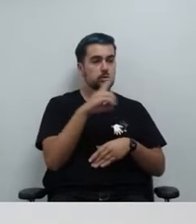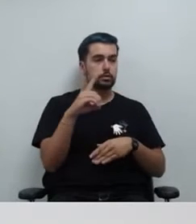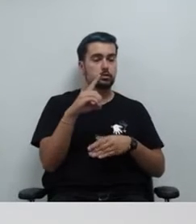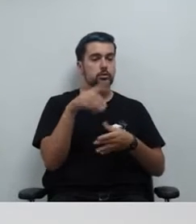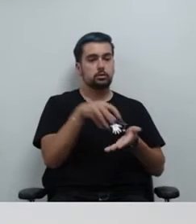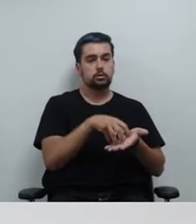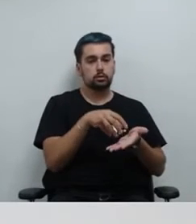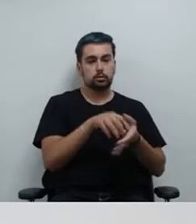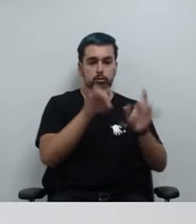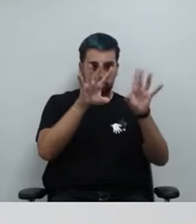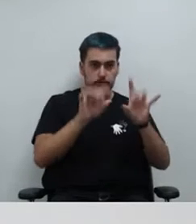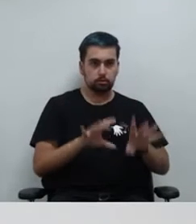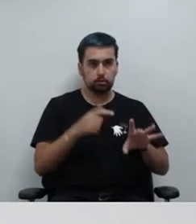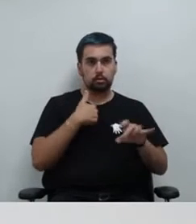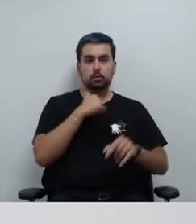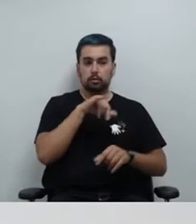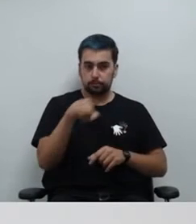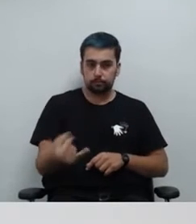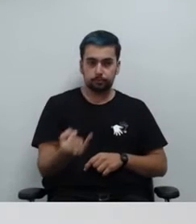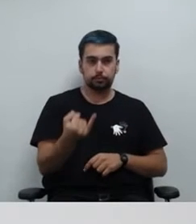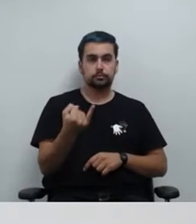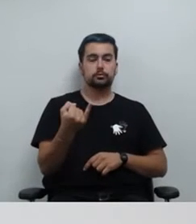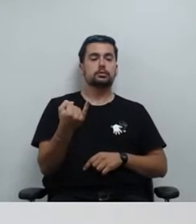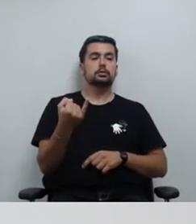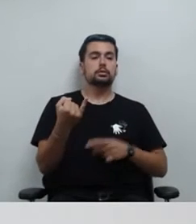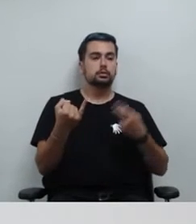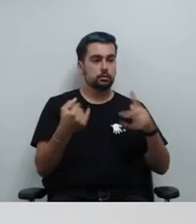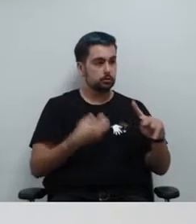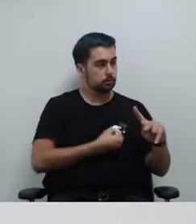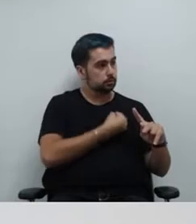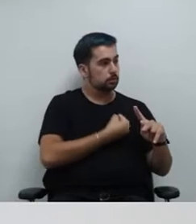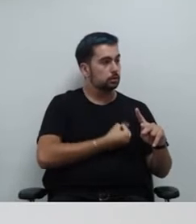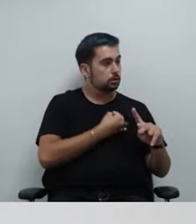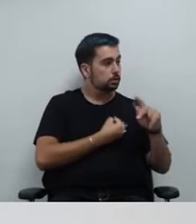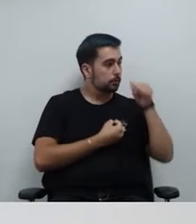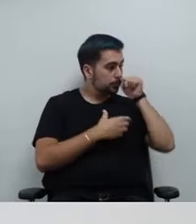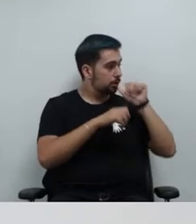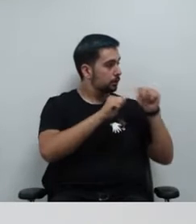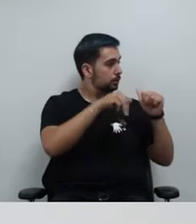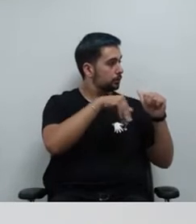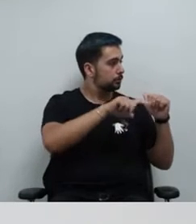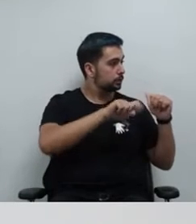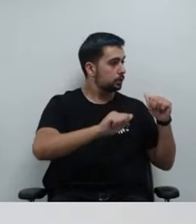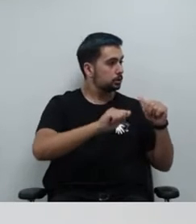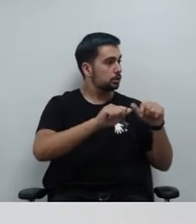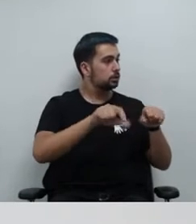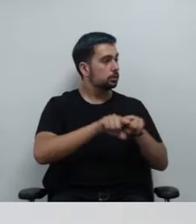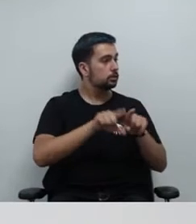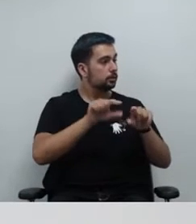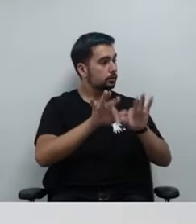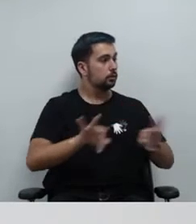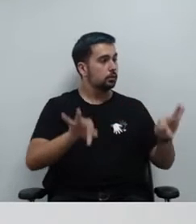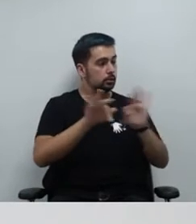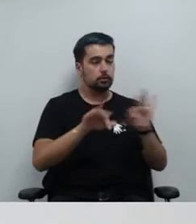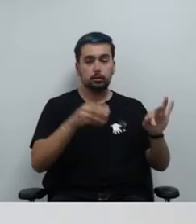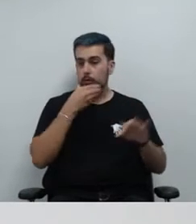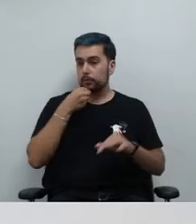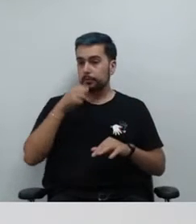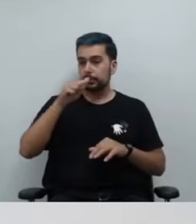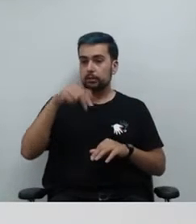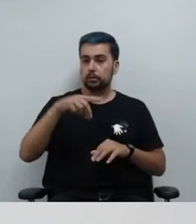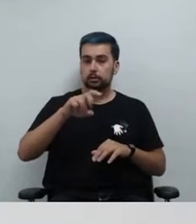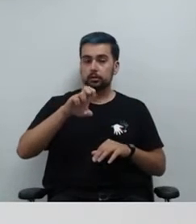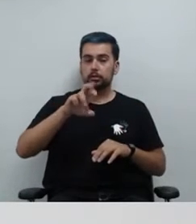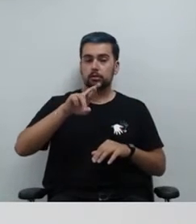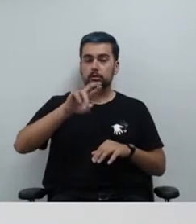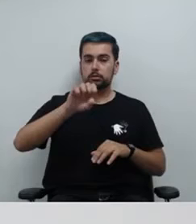sequência. Aproveito a sua presença também, Camila, para deixar um abraço para o Anderson Miranda, que também é um